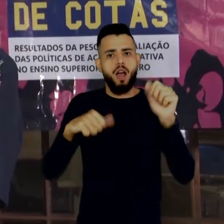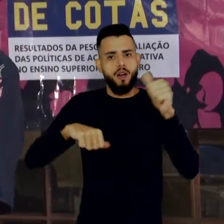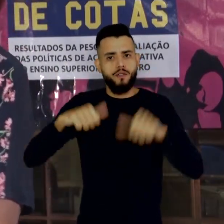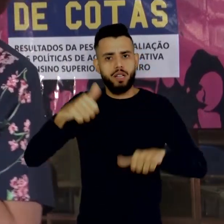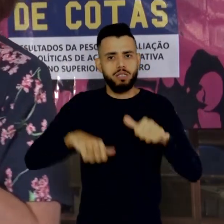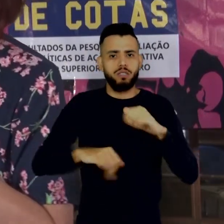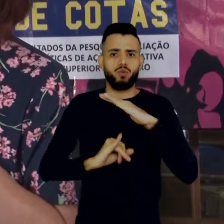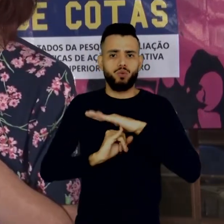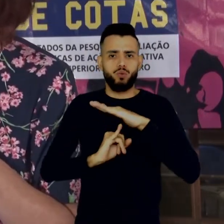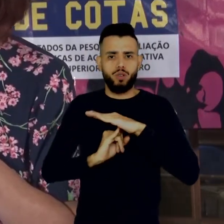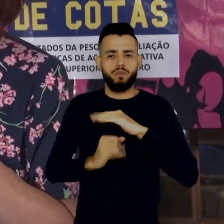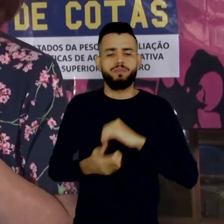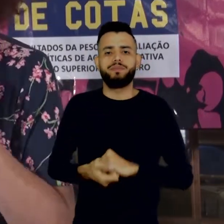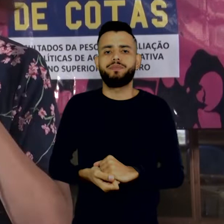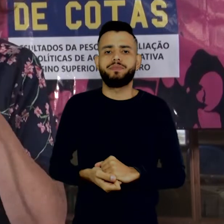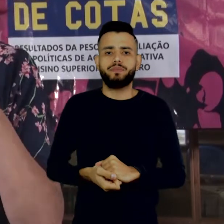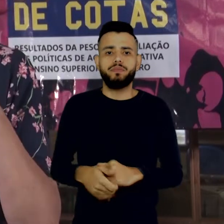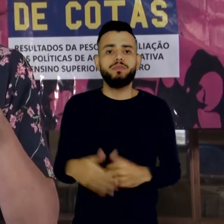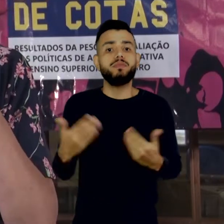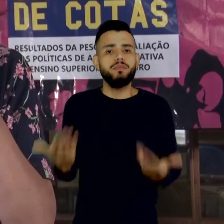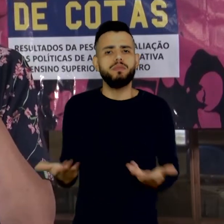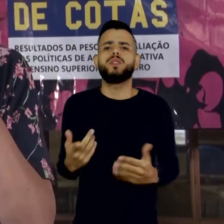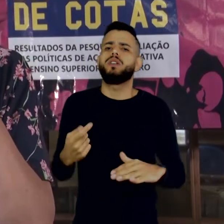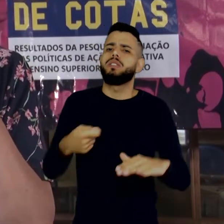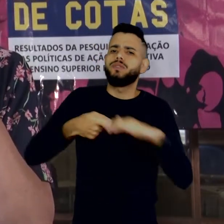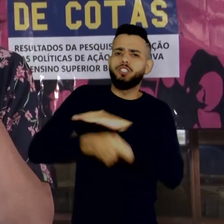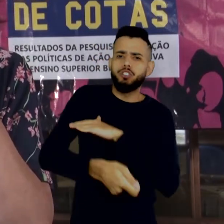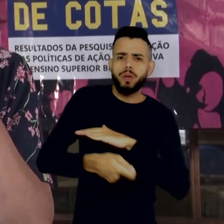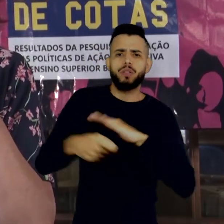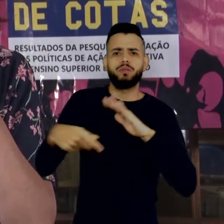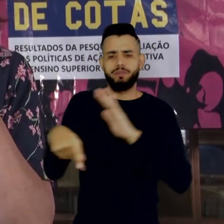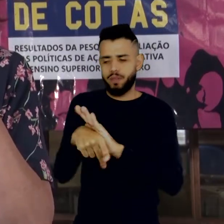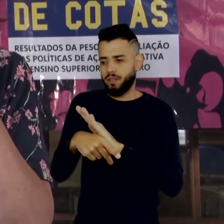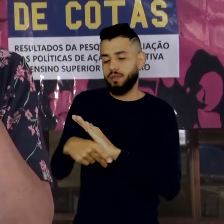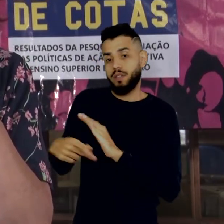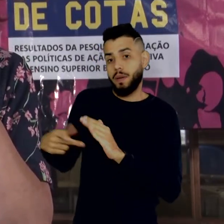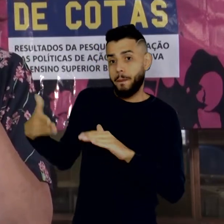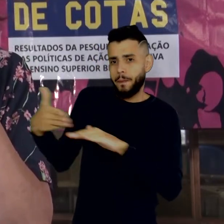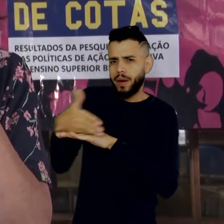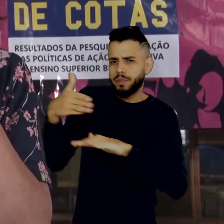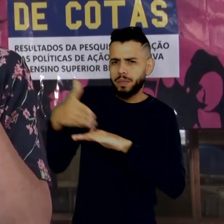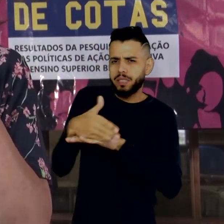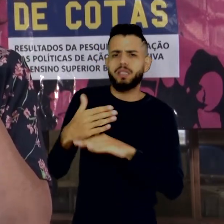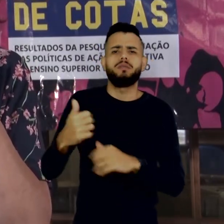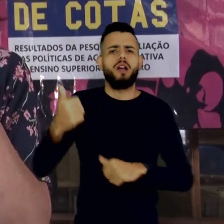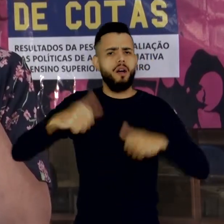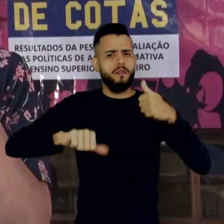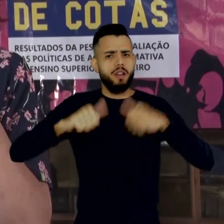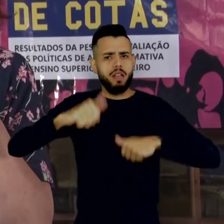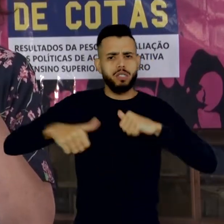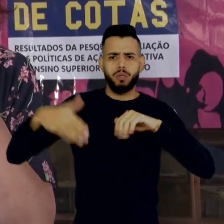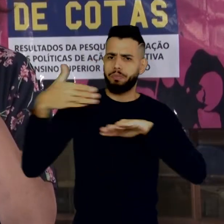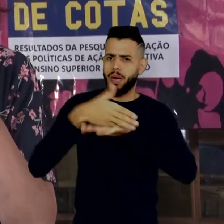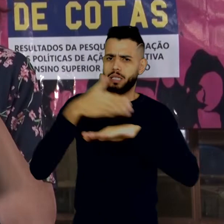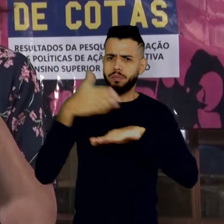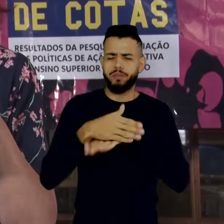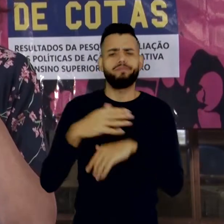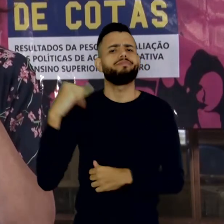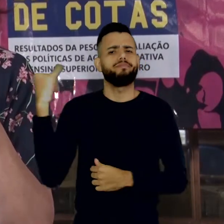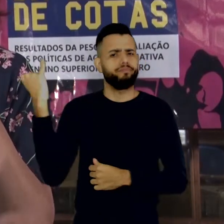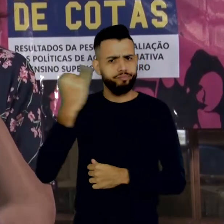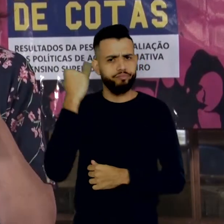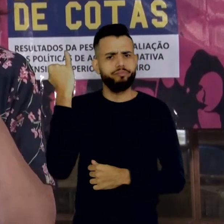Tá? Então, esse investimento na participação, uma avaliação participativa, ela é fundamental